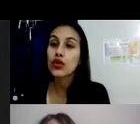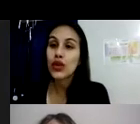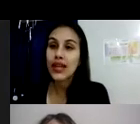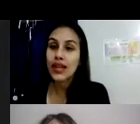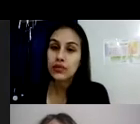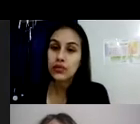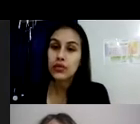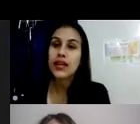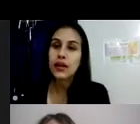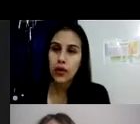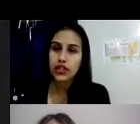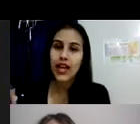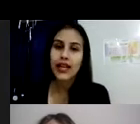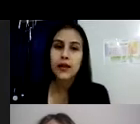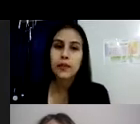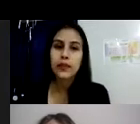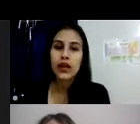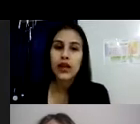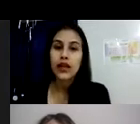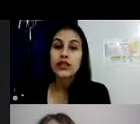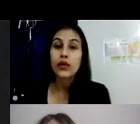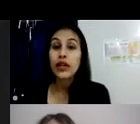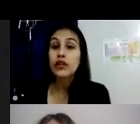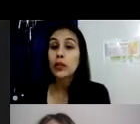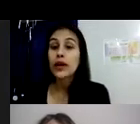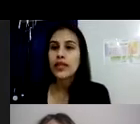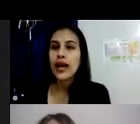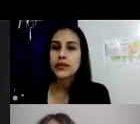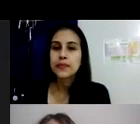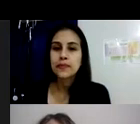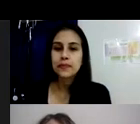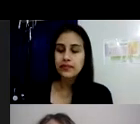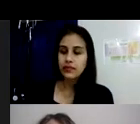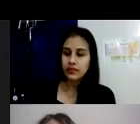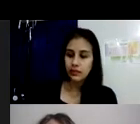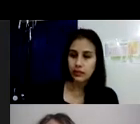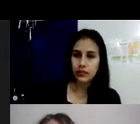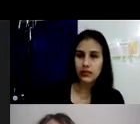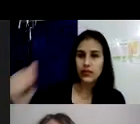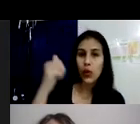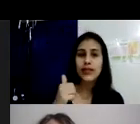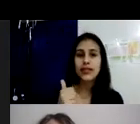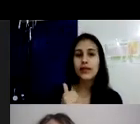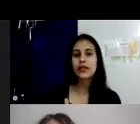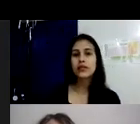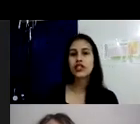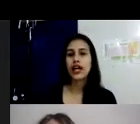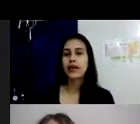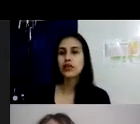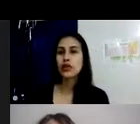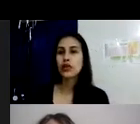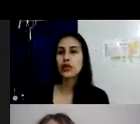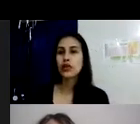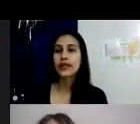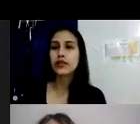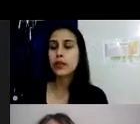mais sonolento e ele pode cair. Então, eu tenho que tomar cuidado. Quais são esses